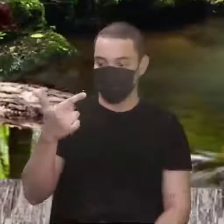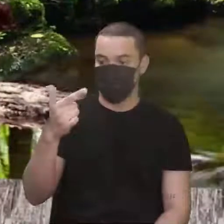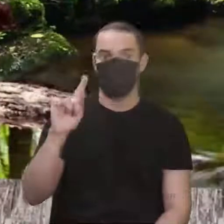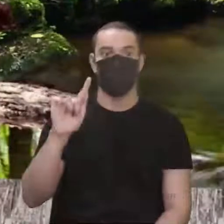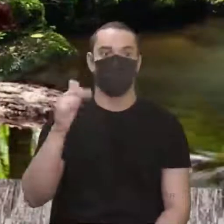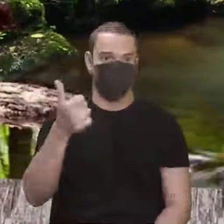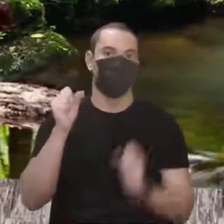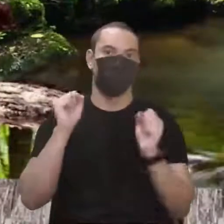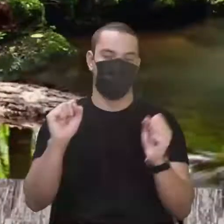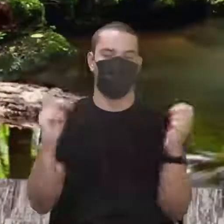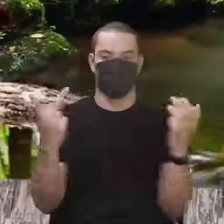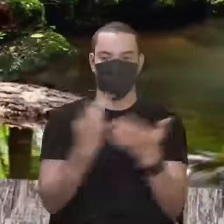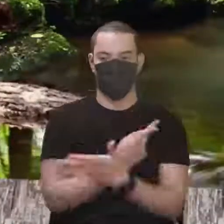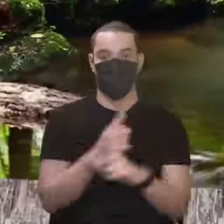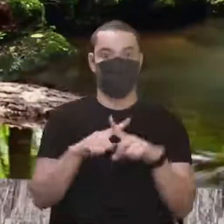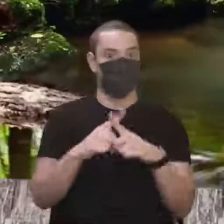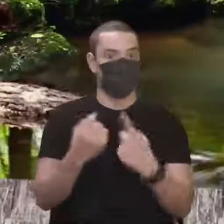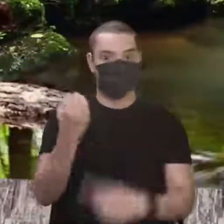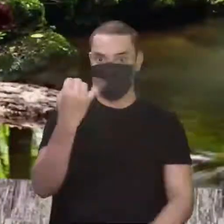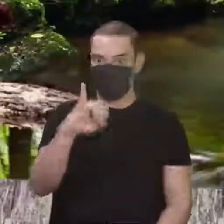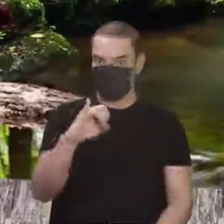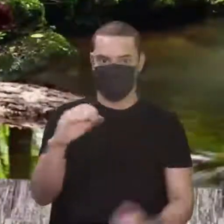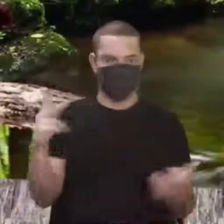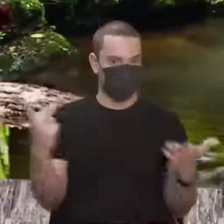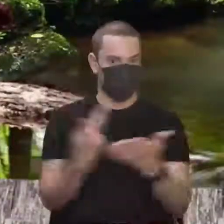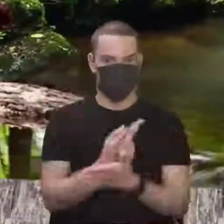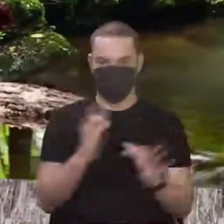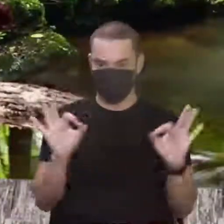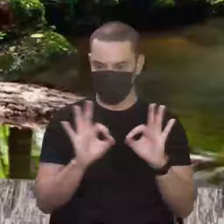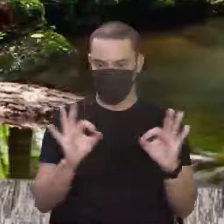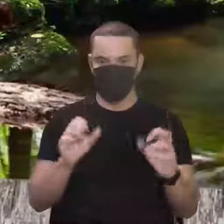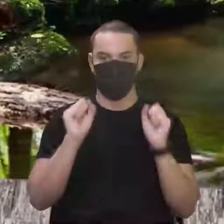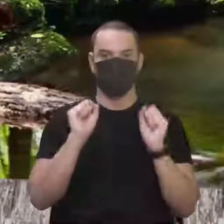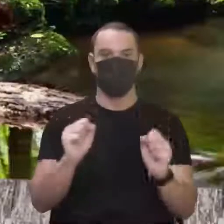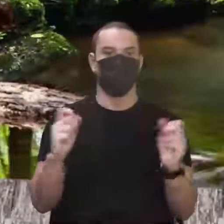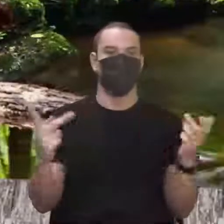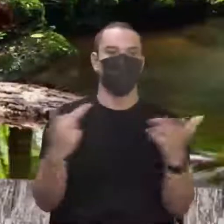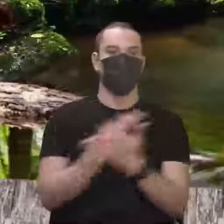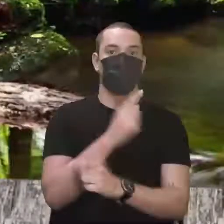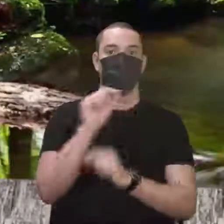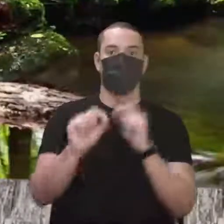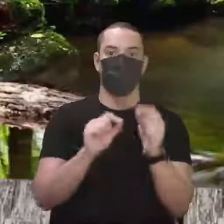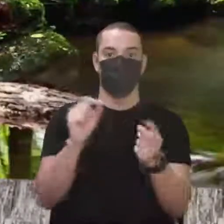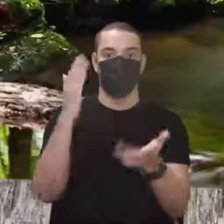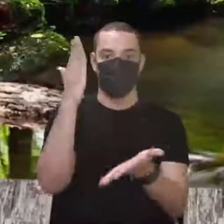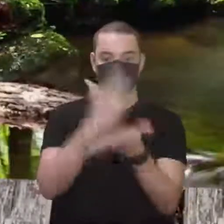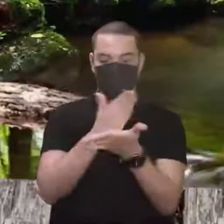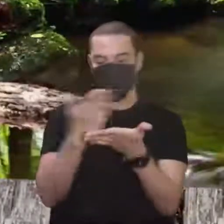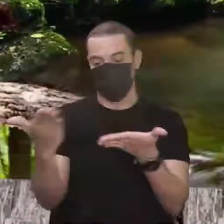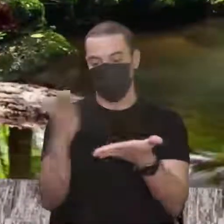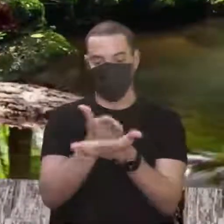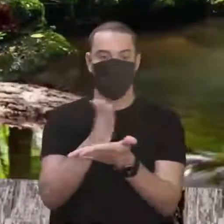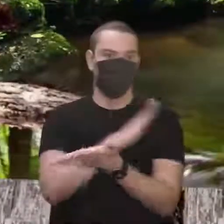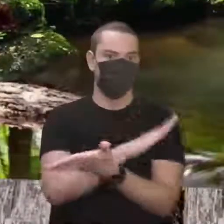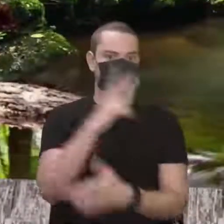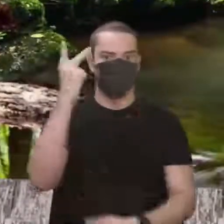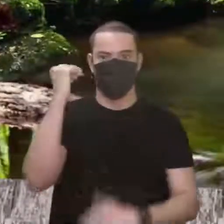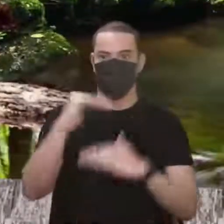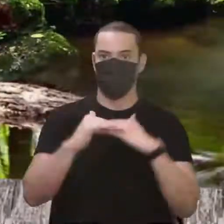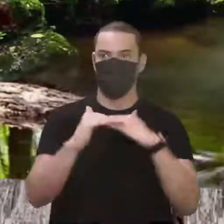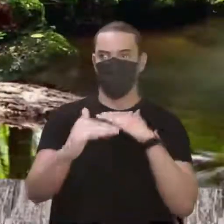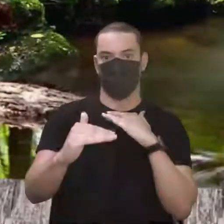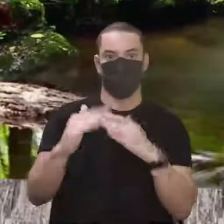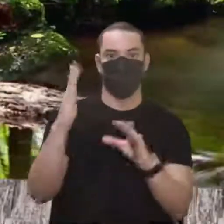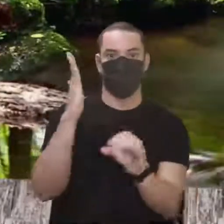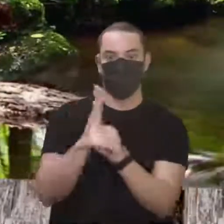essas mutações. Mas se não acontecer, vai ocorrer o processo de divisão após a intérfase, normalmente, seja de